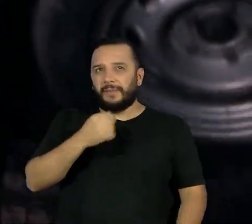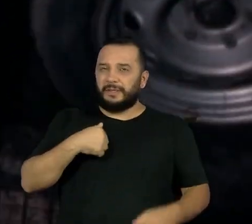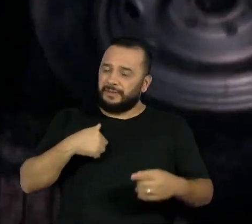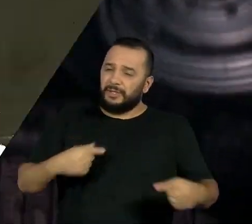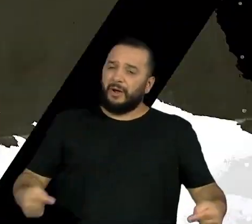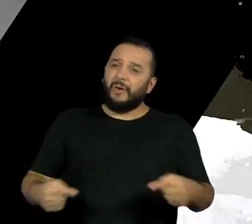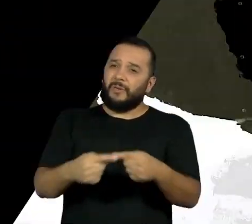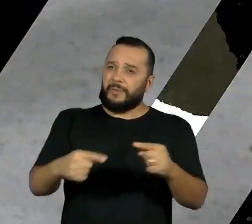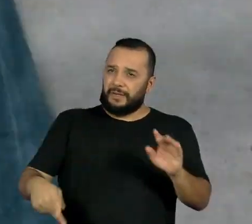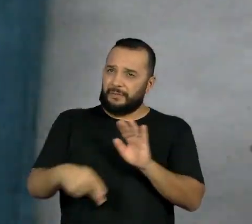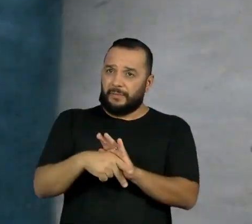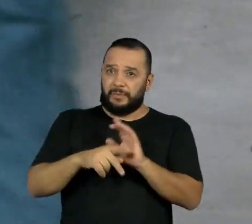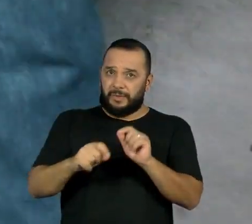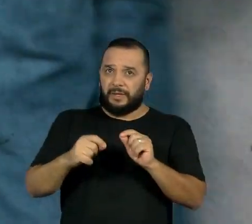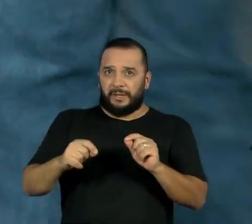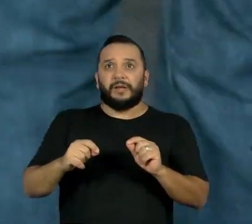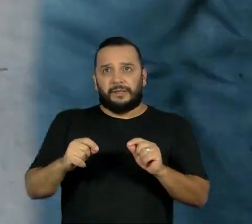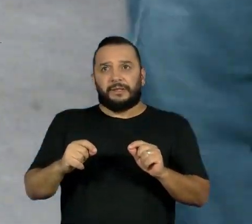com o vestir.